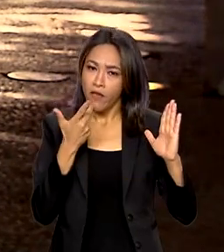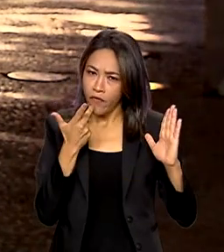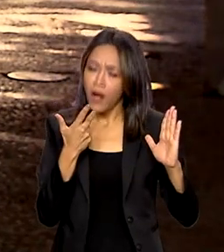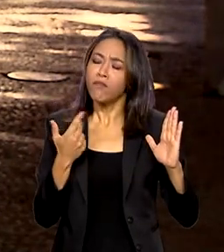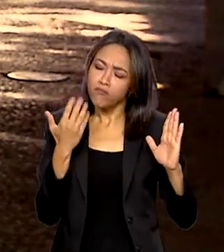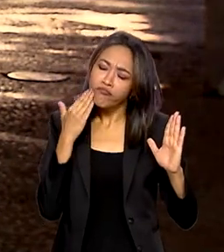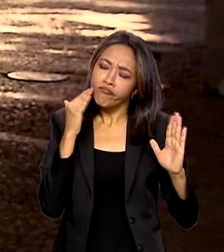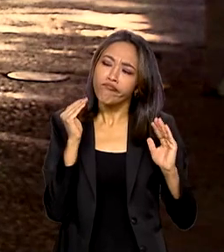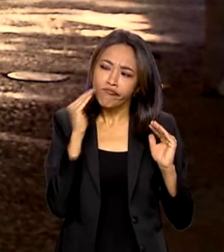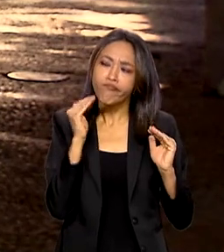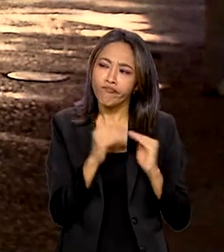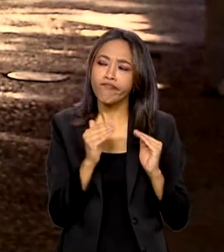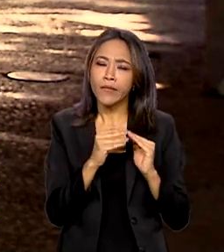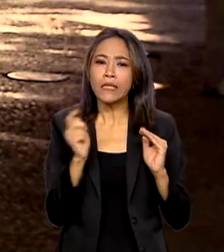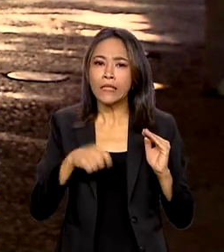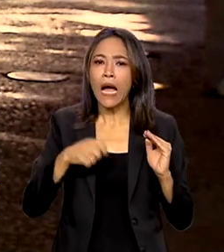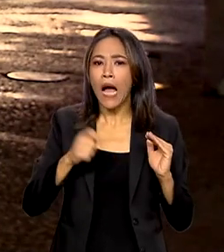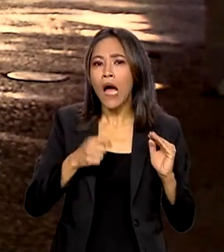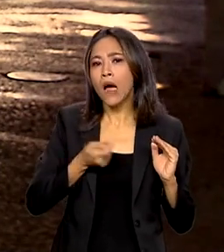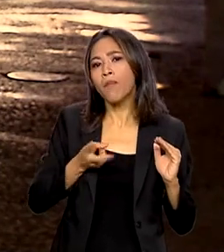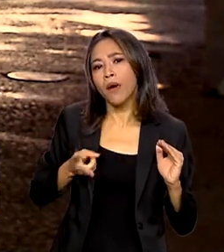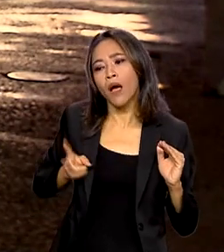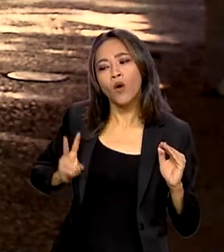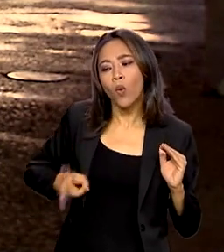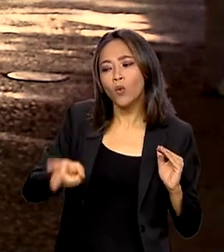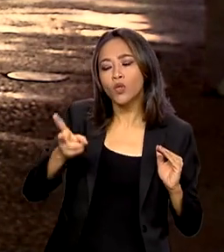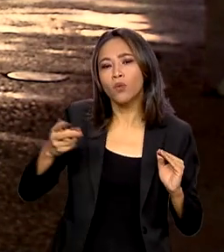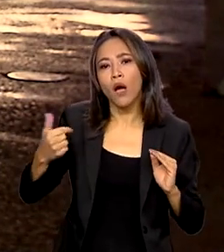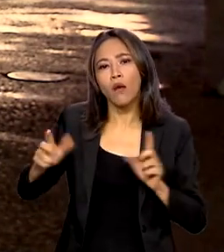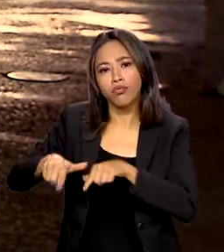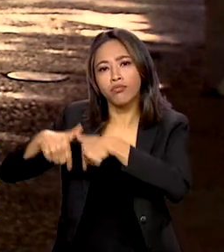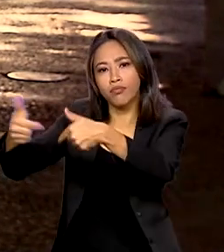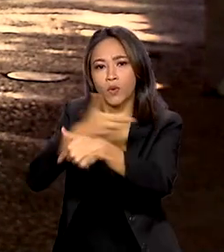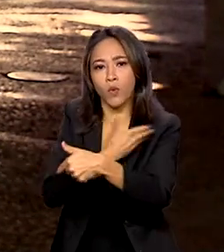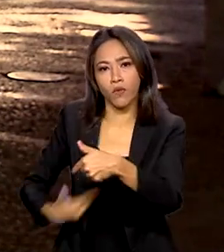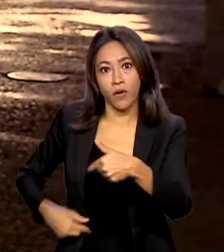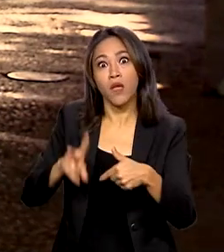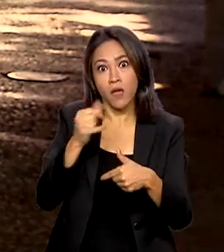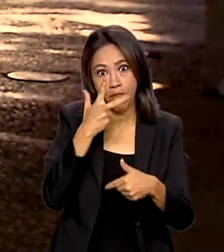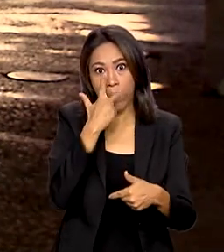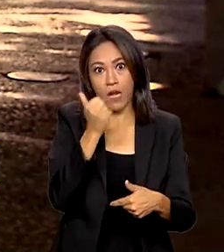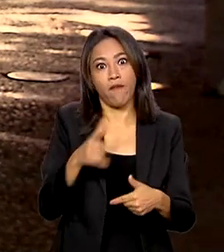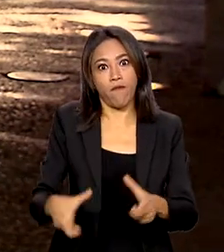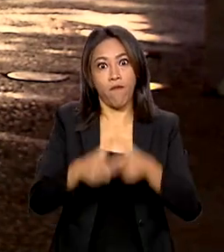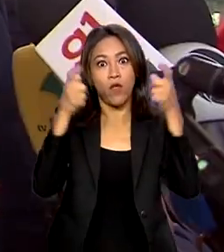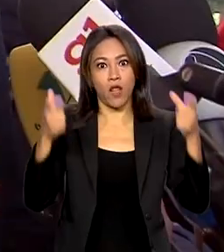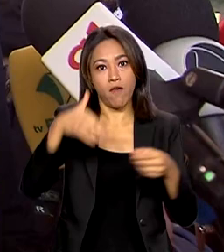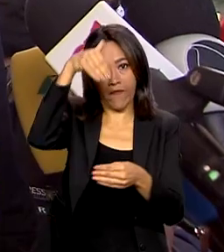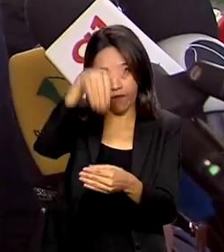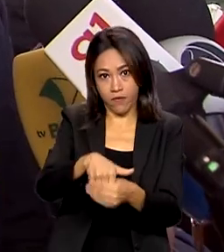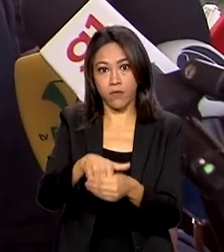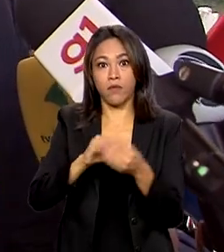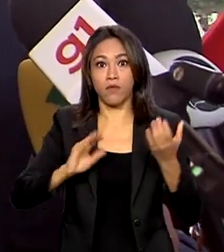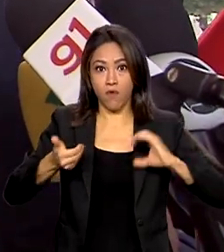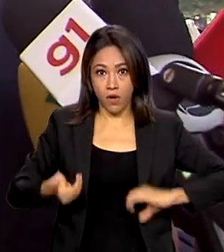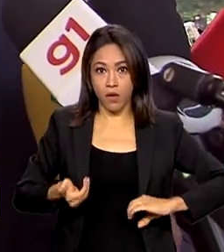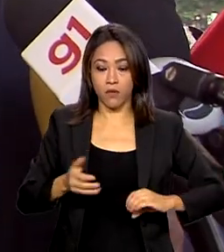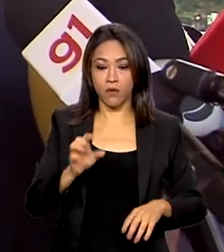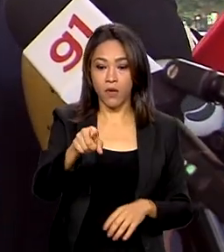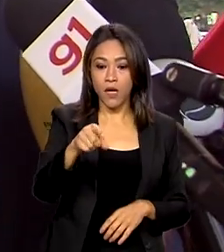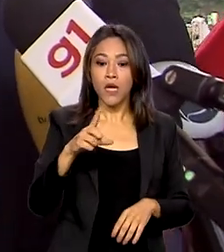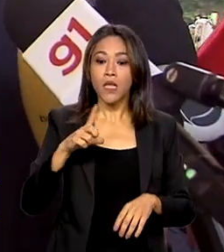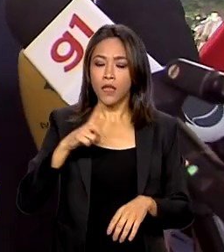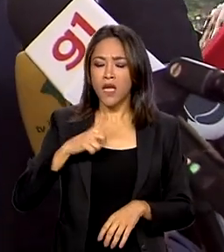moderna mantém o funcionamento pleno do governo e deve ter votação expressiva no Congresso Nacional nós temos a convicção